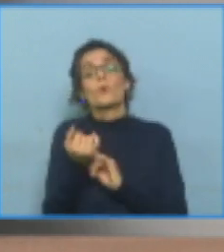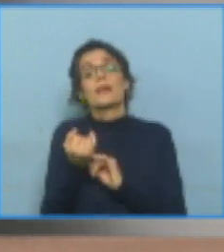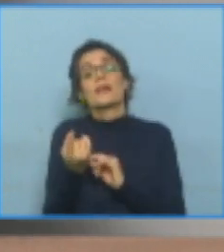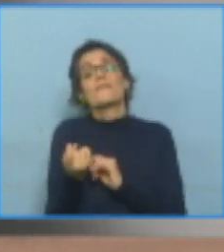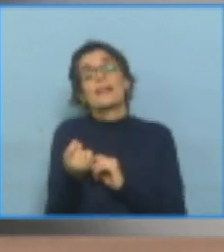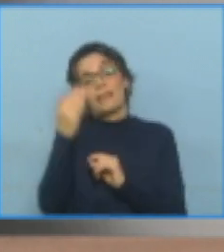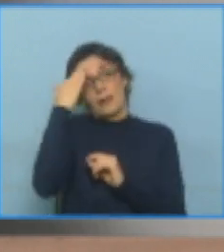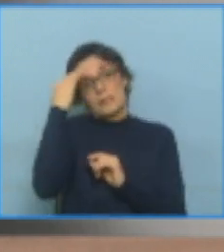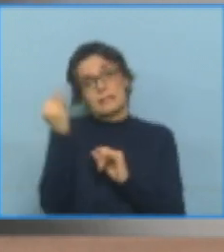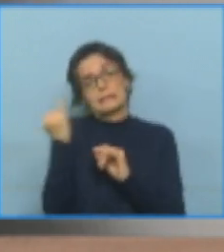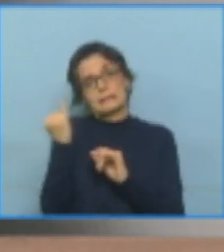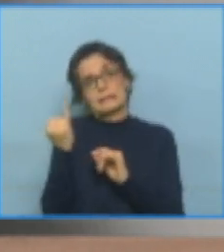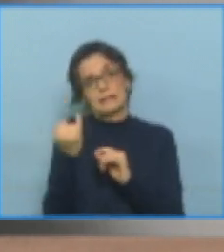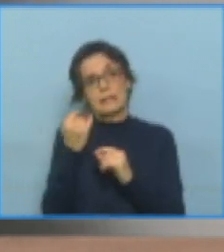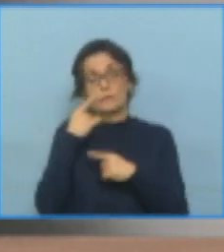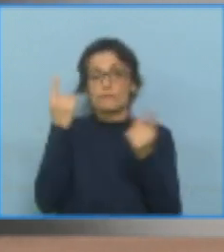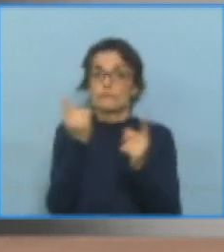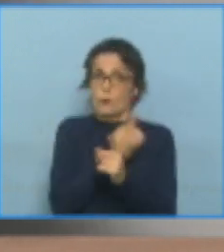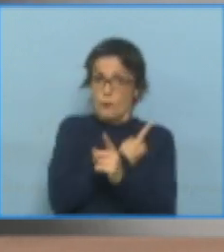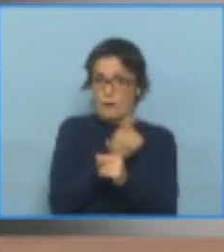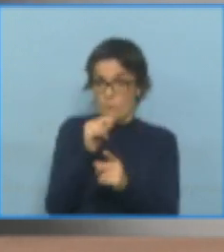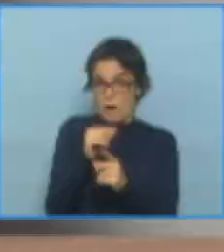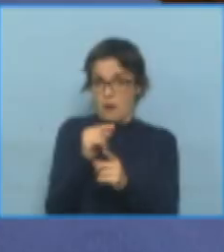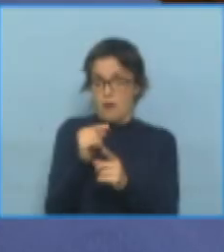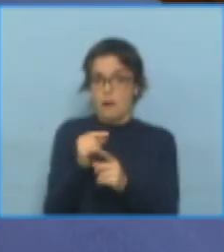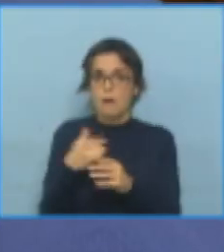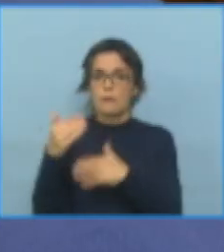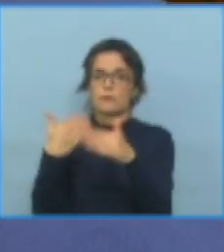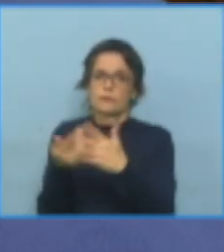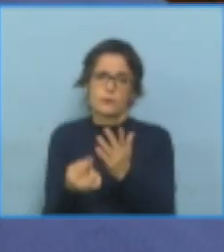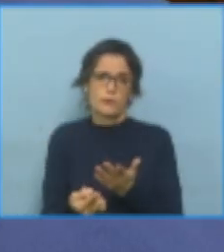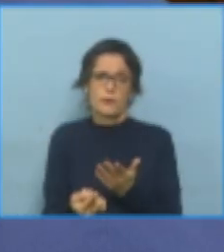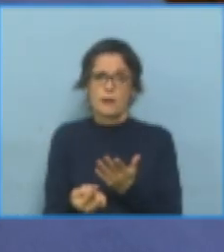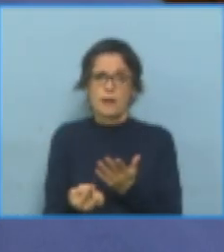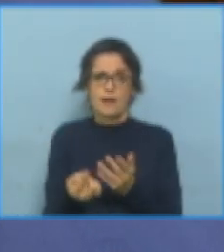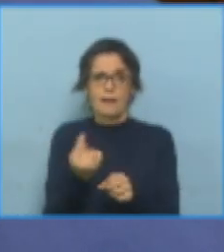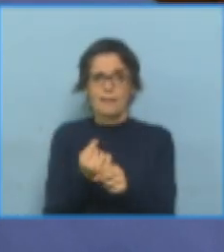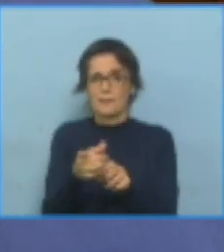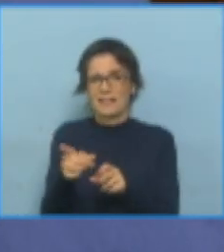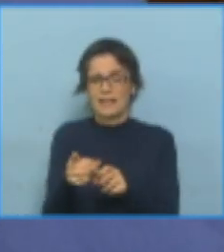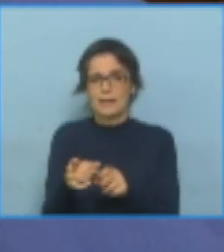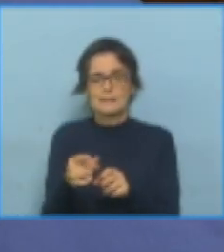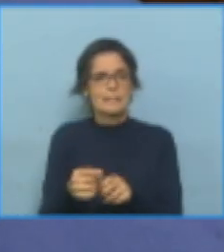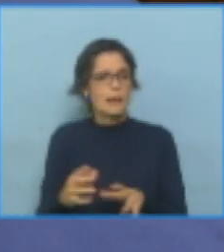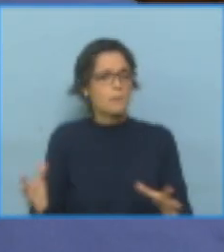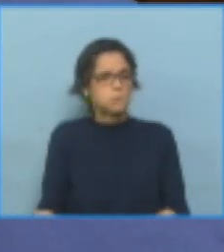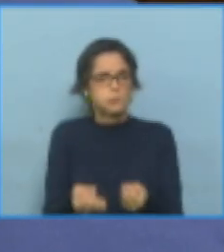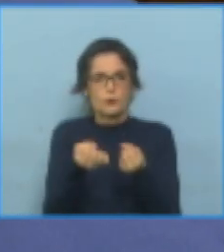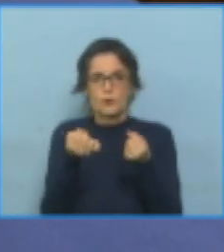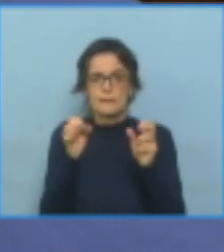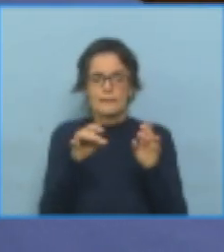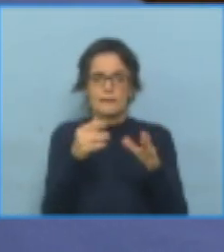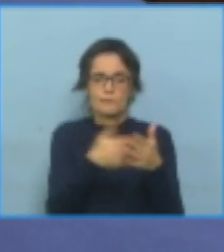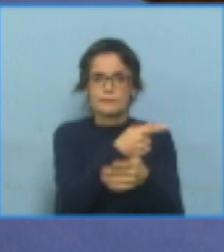ter para evitar que estes casos cheguem ao limite da morte ou de outras